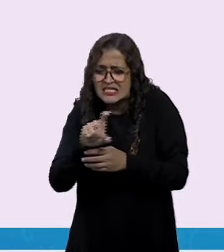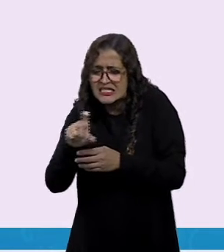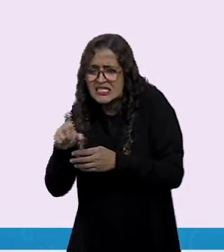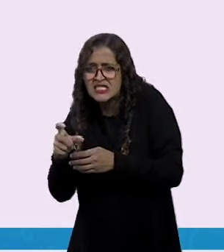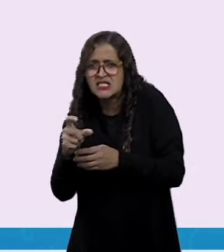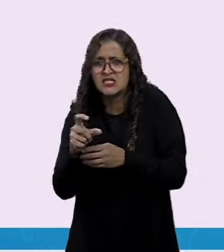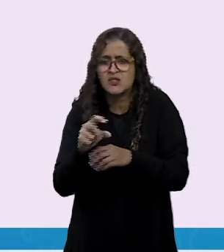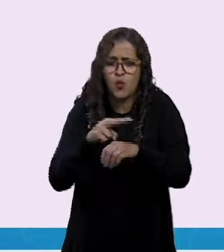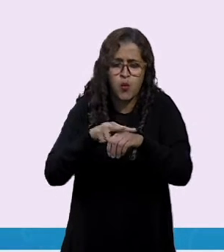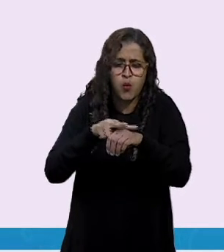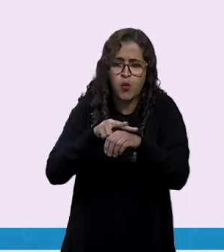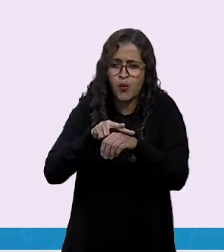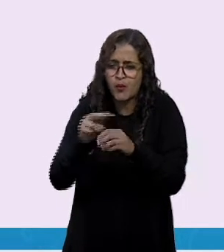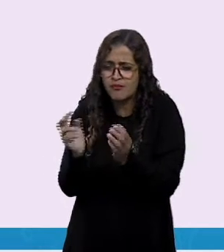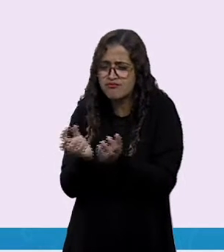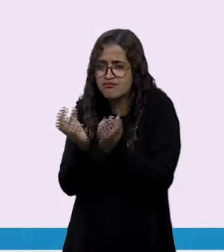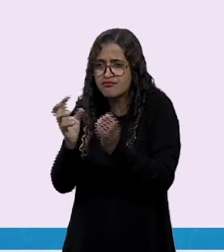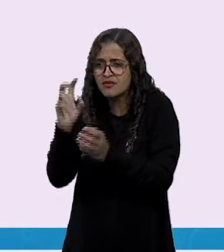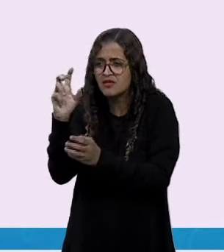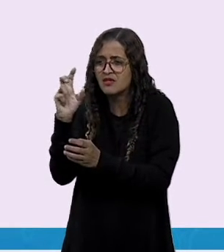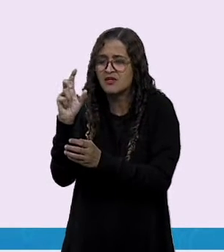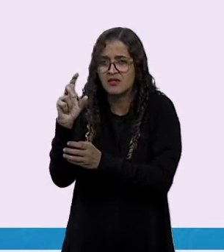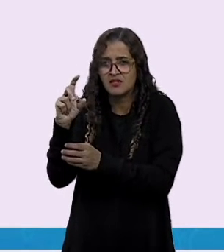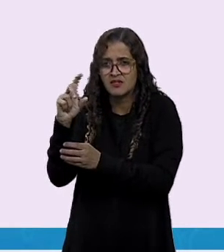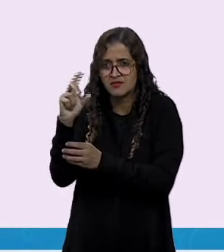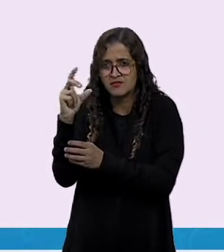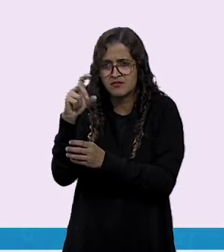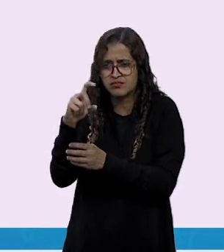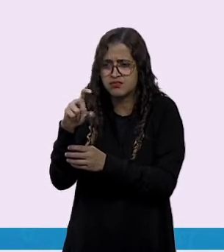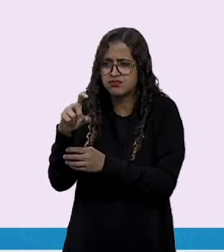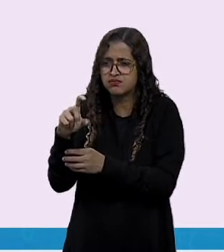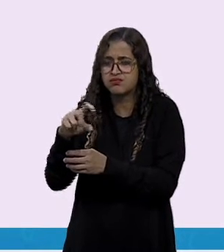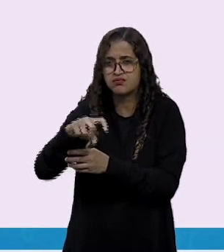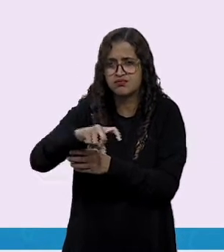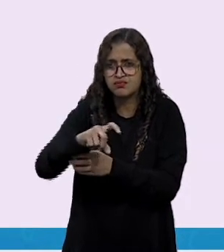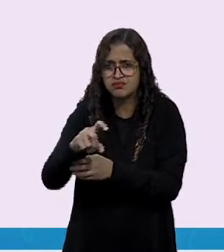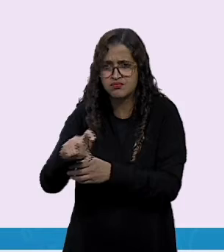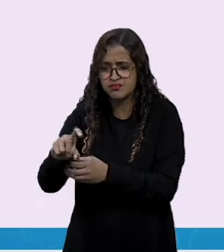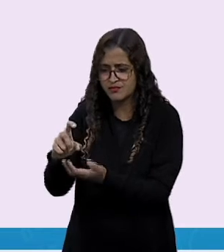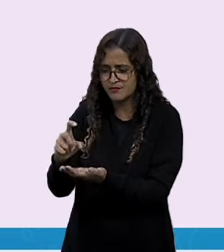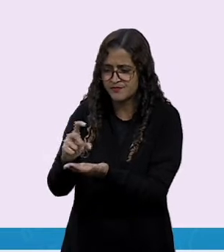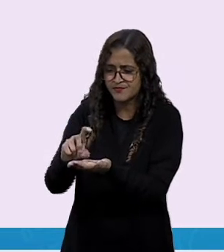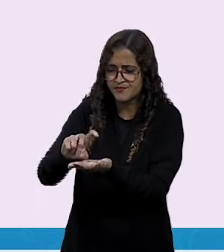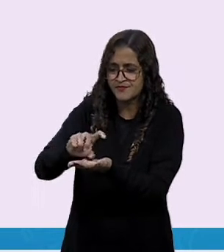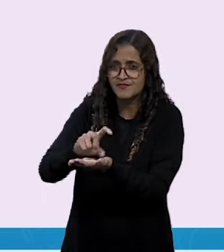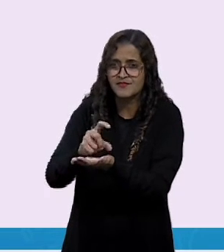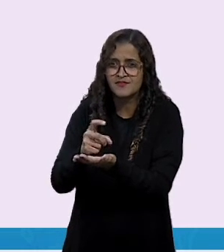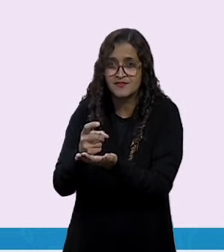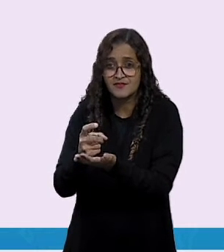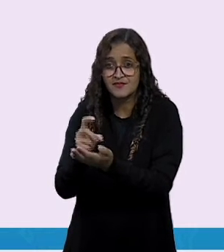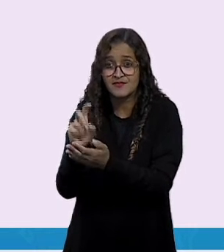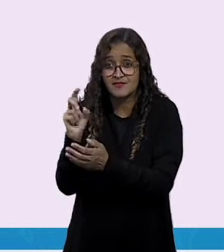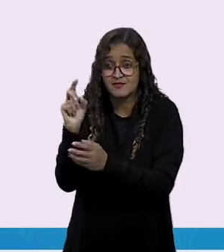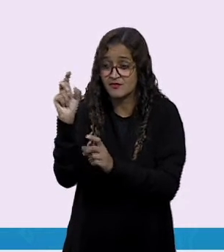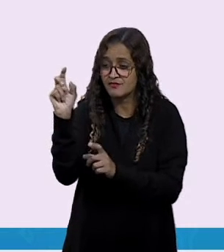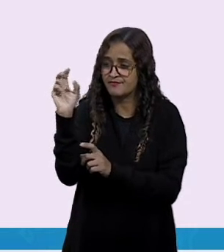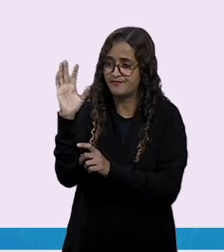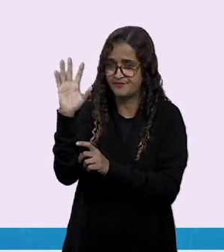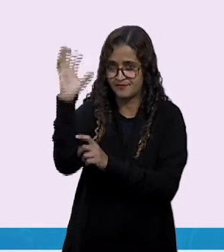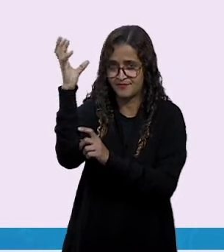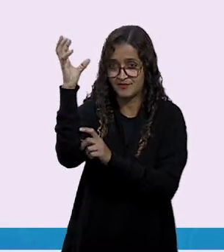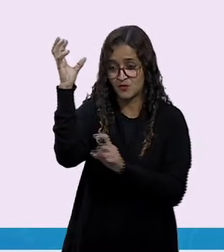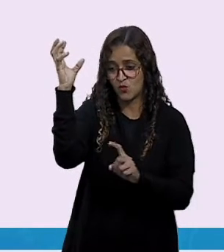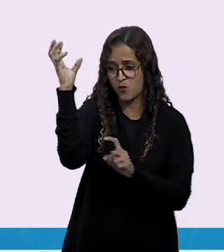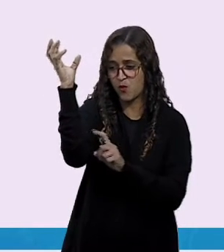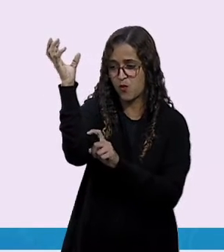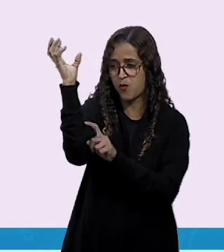é folhinha, para se alimentar, para ela ficar grande e ficar forte. Depois de um tempo, a larva torna-se uma lagarta.